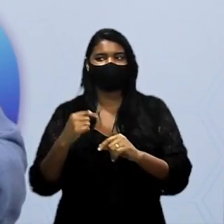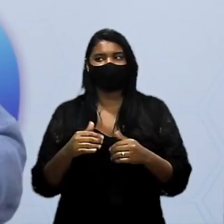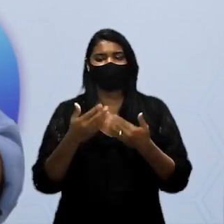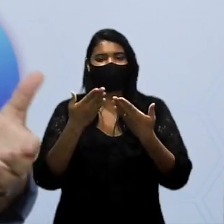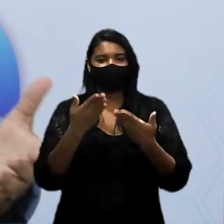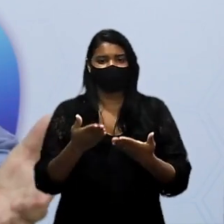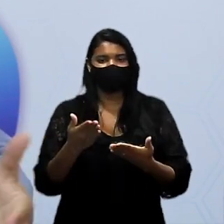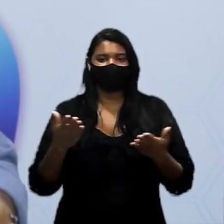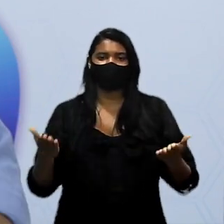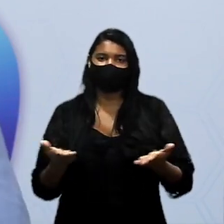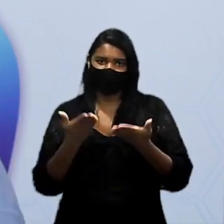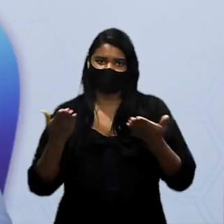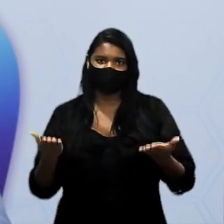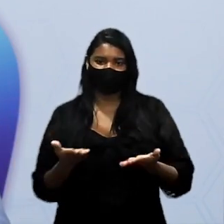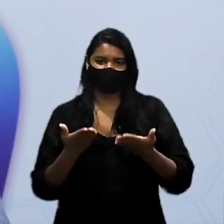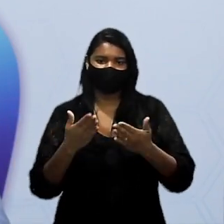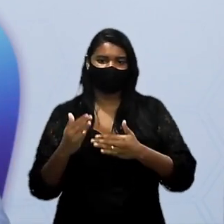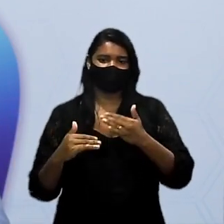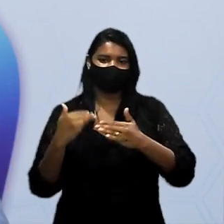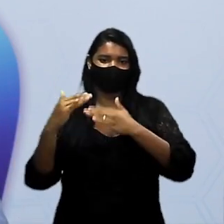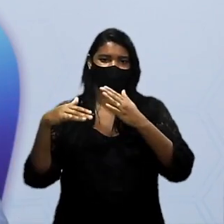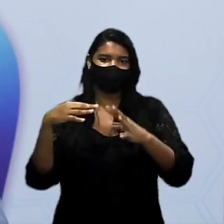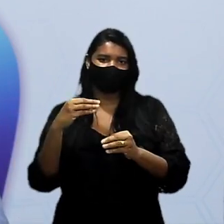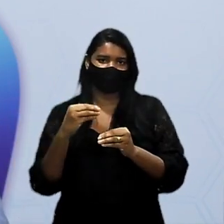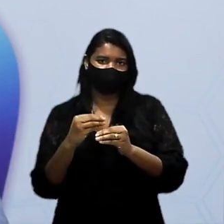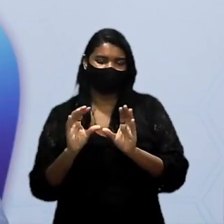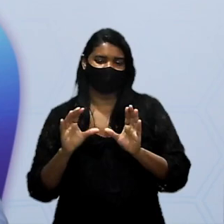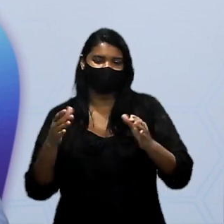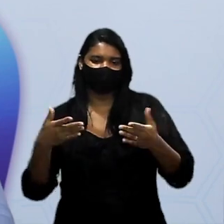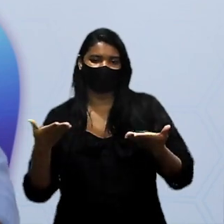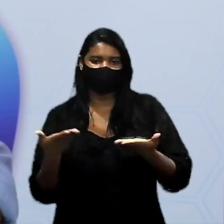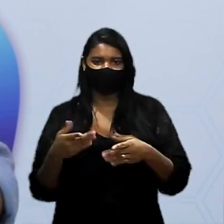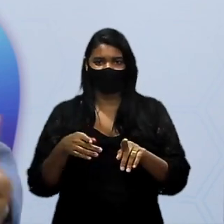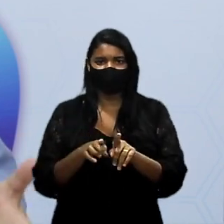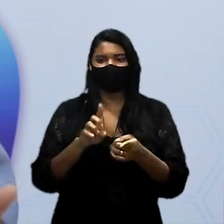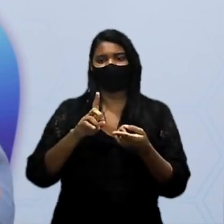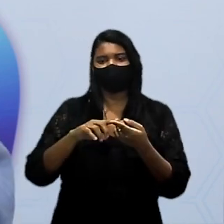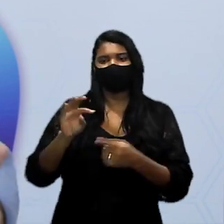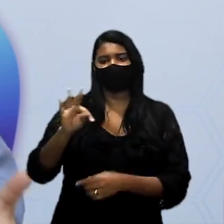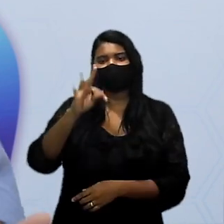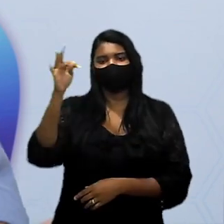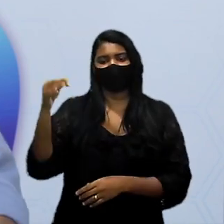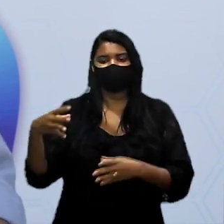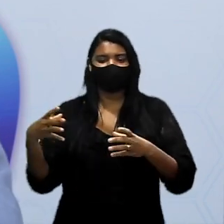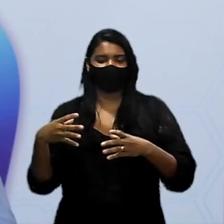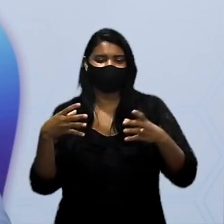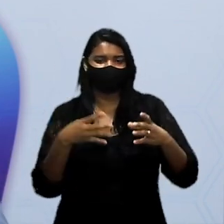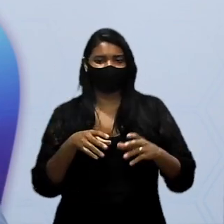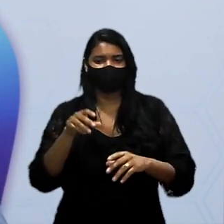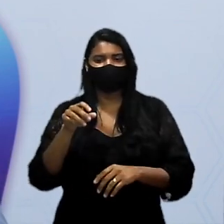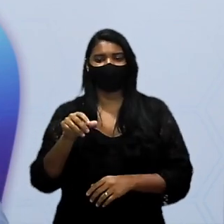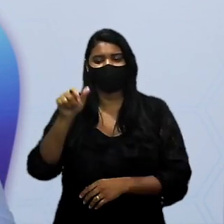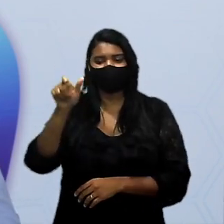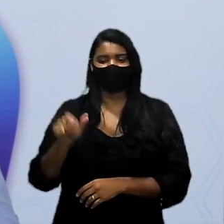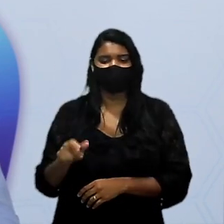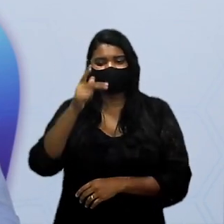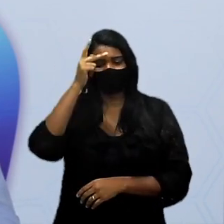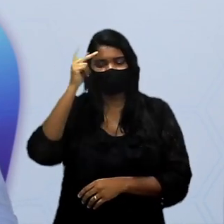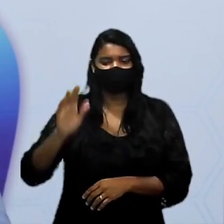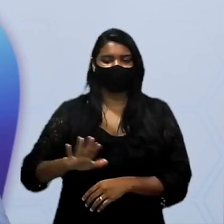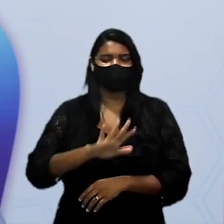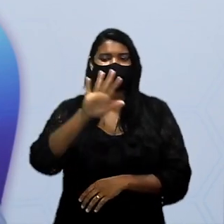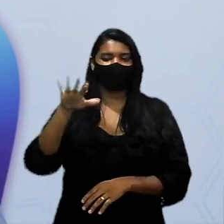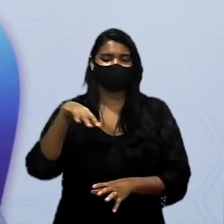não promove o crescimento da coletividade, não é? De todo o grupo de pessoas que formam aquela nação.